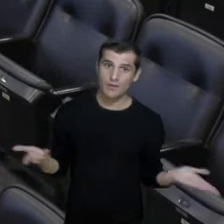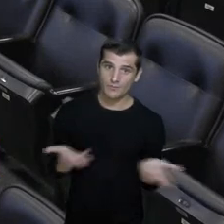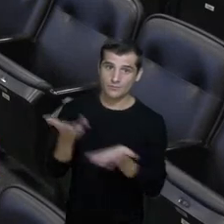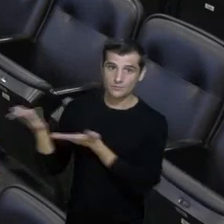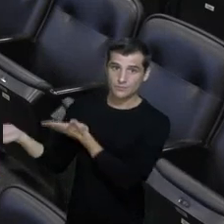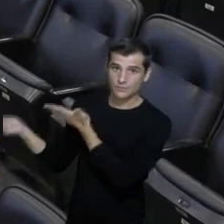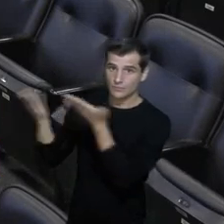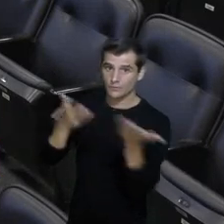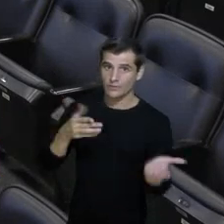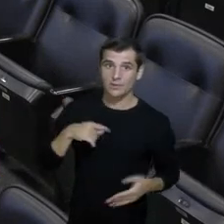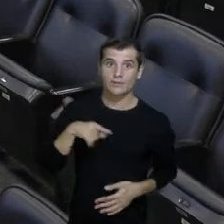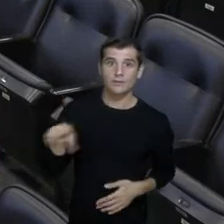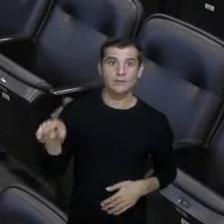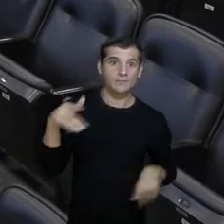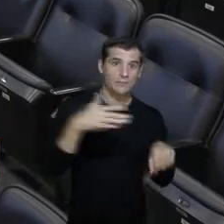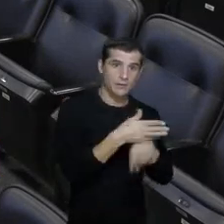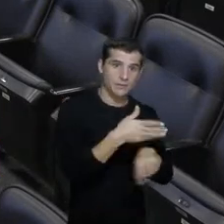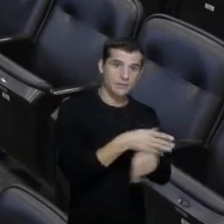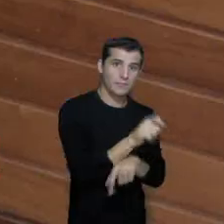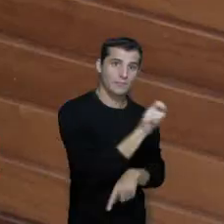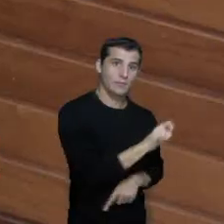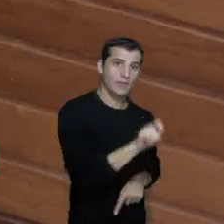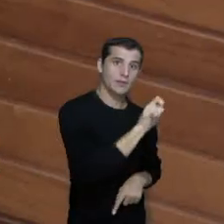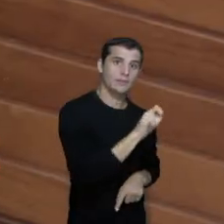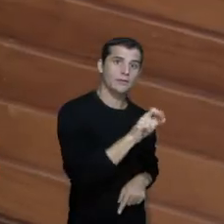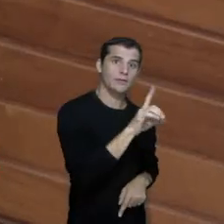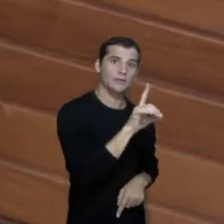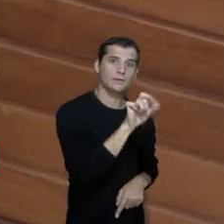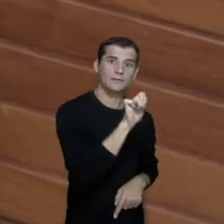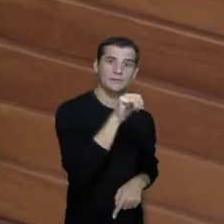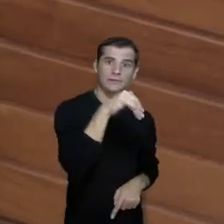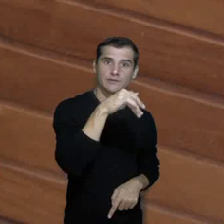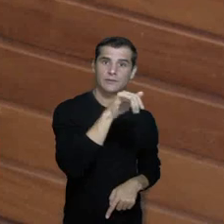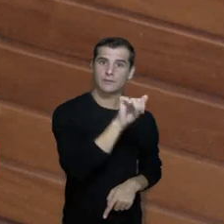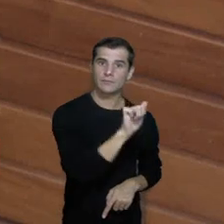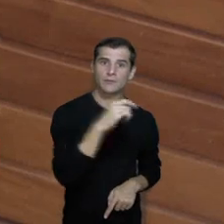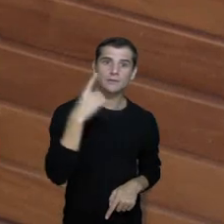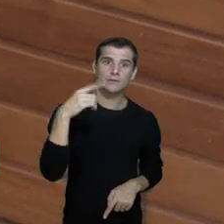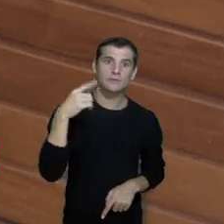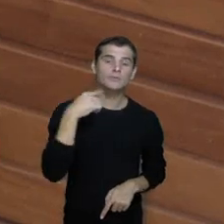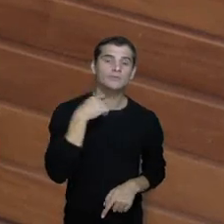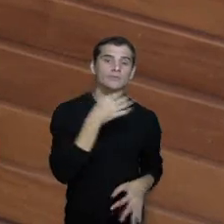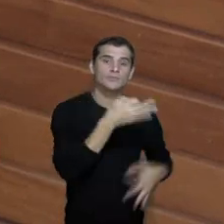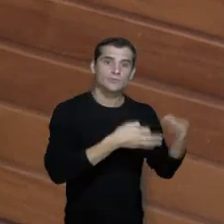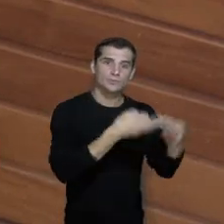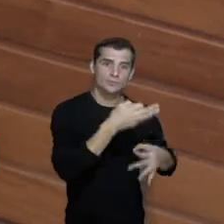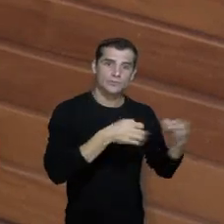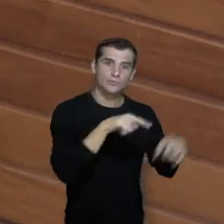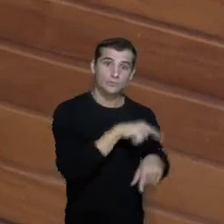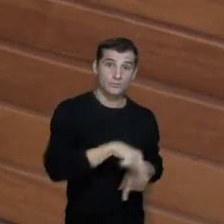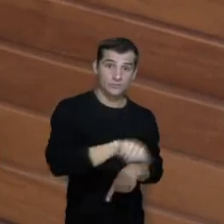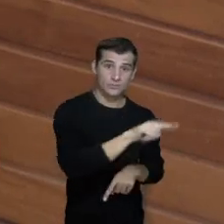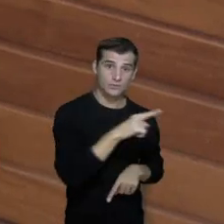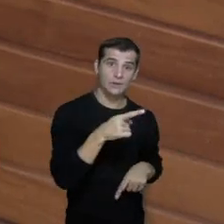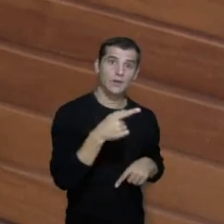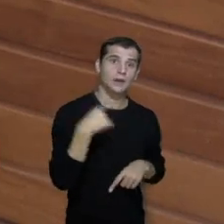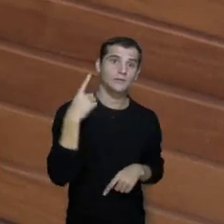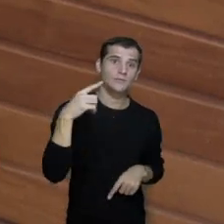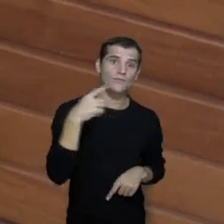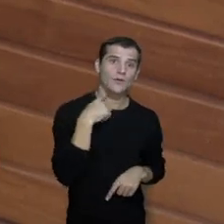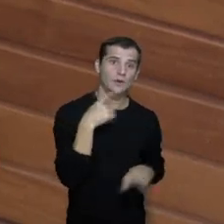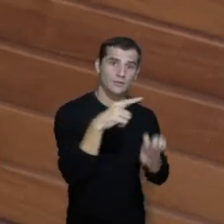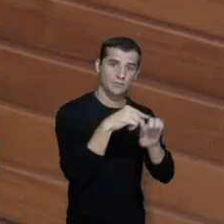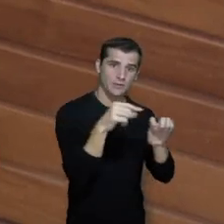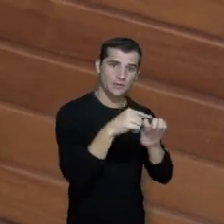associação que eu faço parte damas da Justiça Então são advogadas empreendedoras todas mulheres que buscam aí